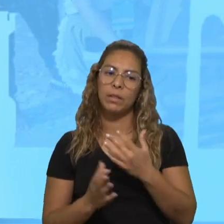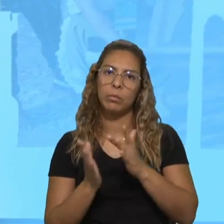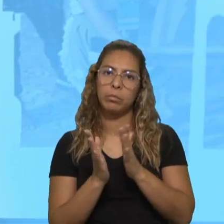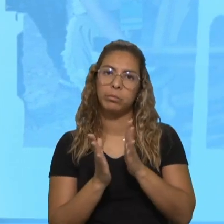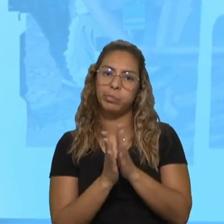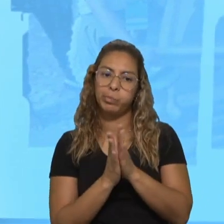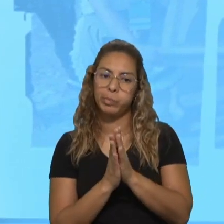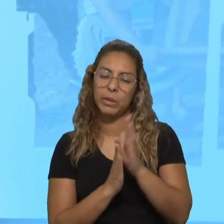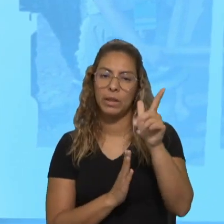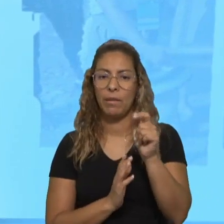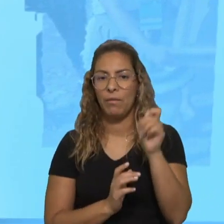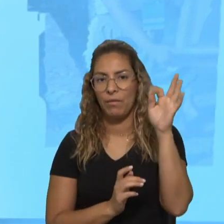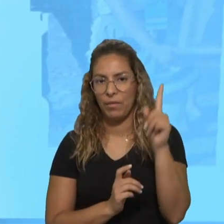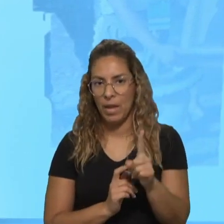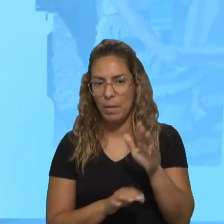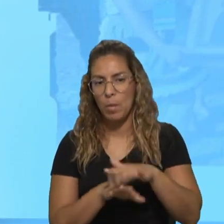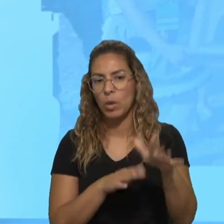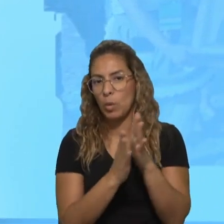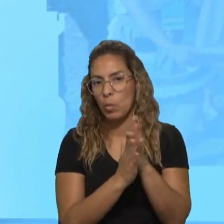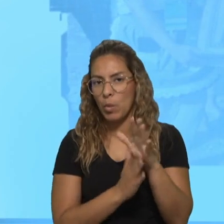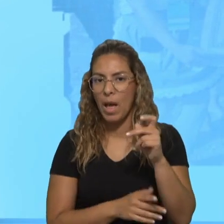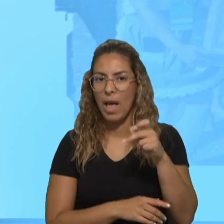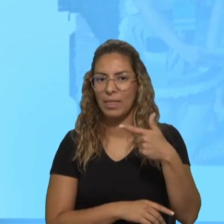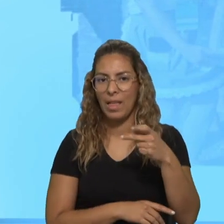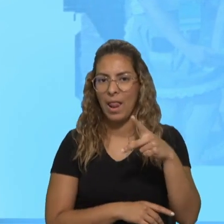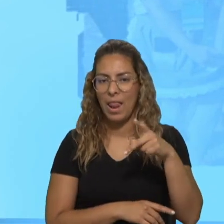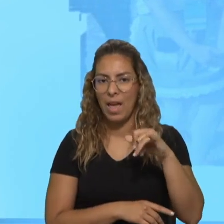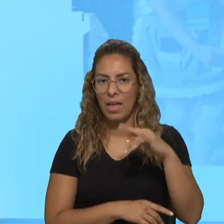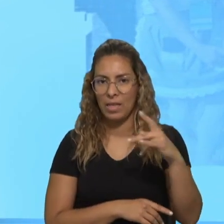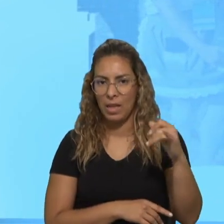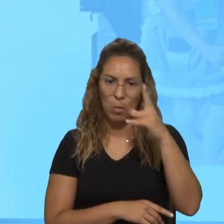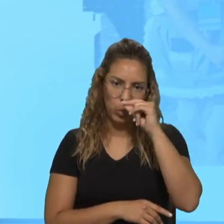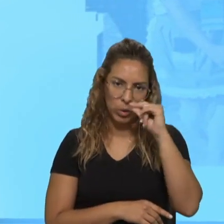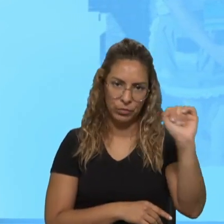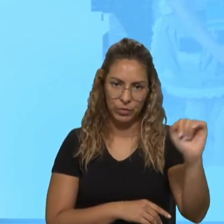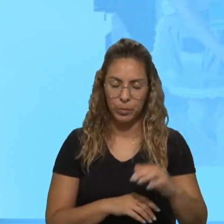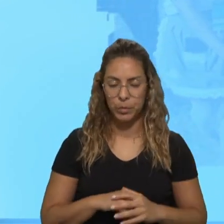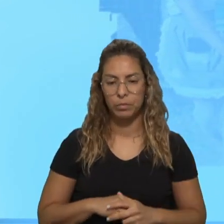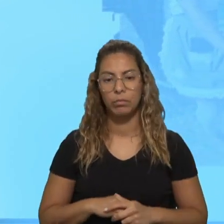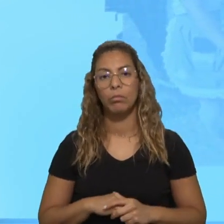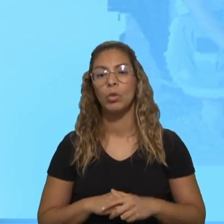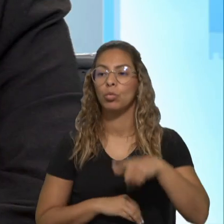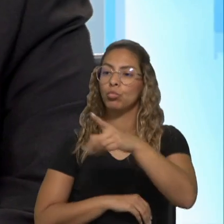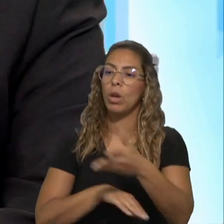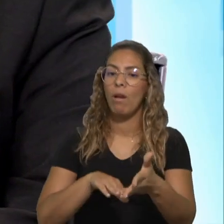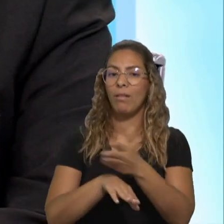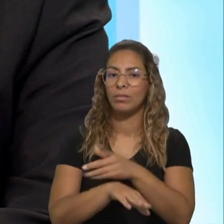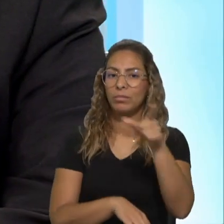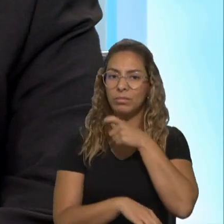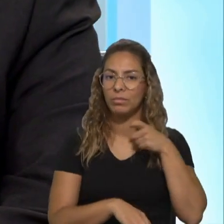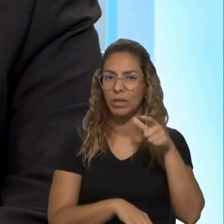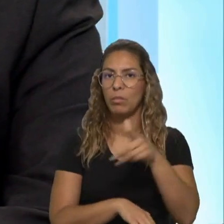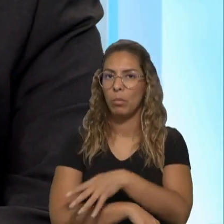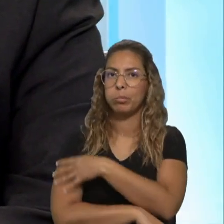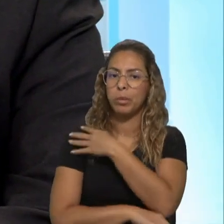da Atalaia. É um dia perfeito. Padre José Luís, o Coronel Alpedrinha falava quase aqui de uma catequese